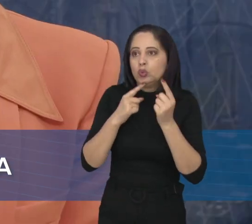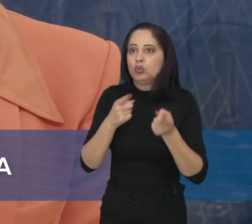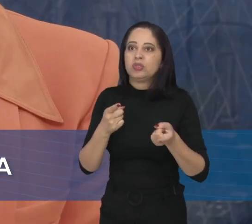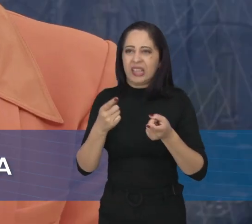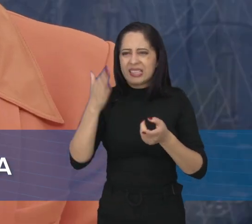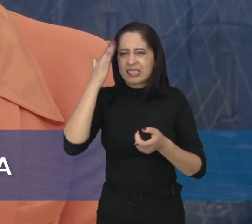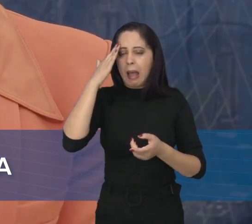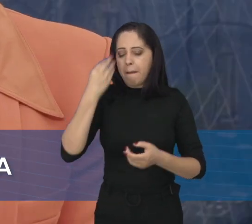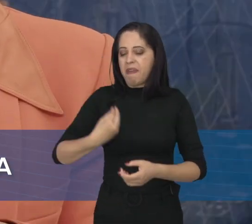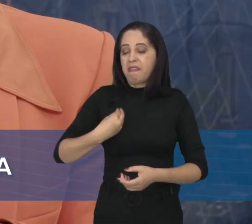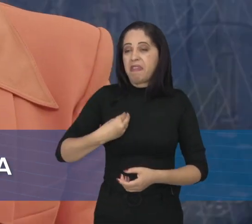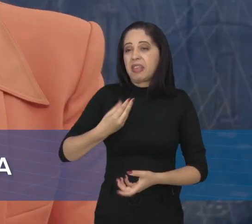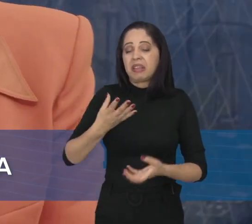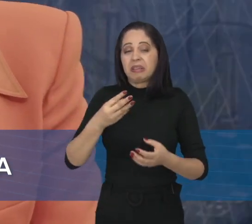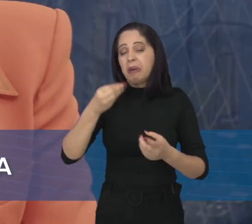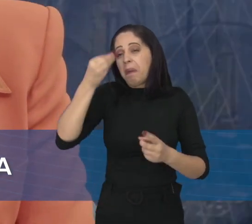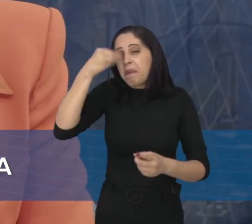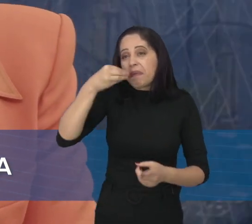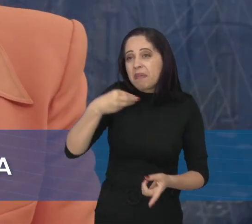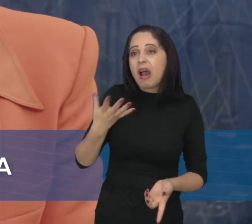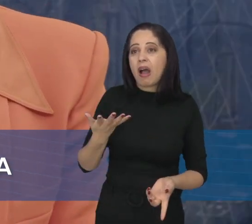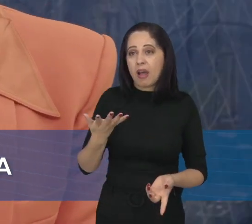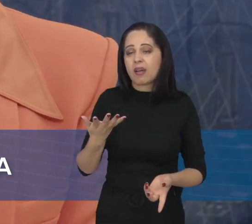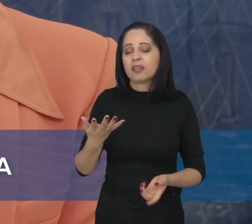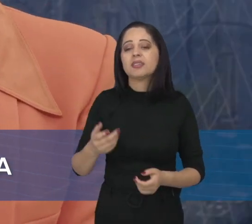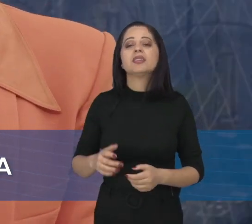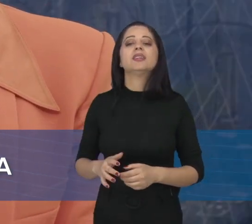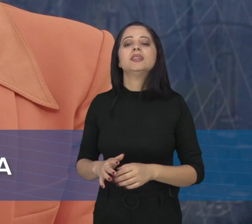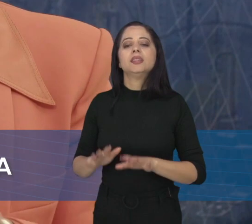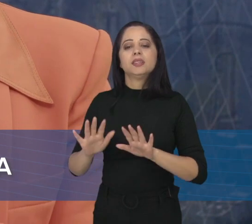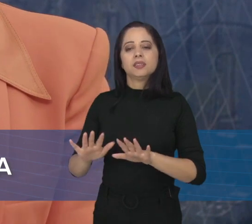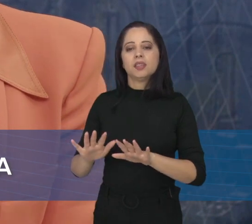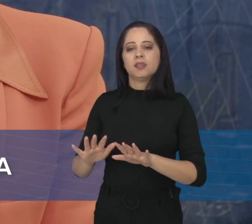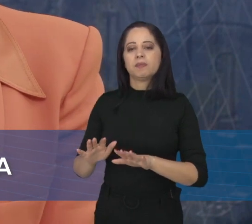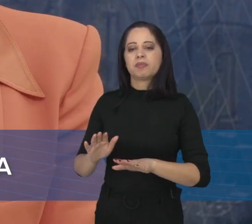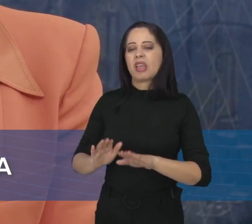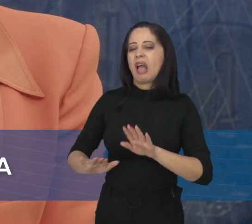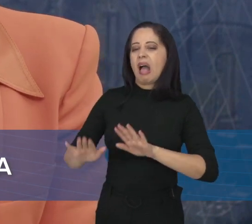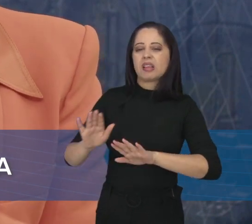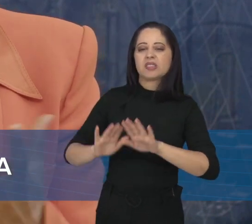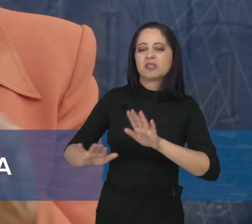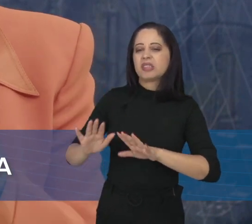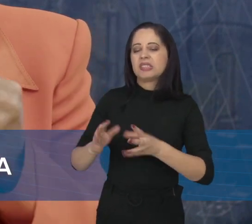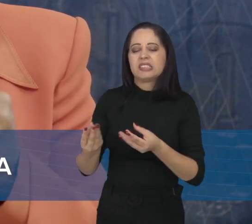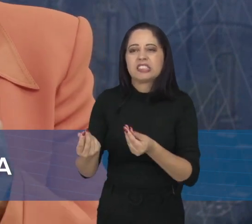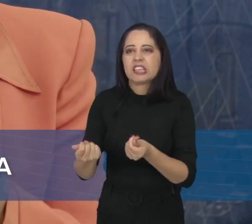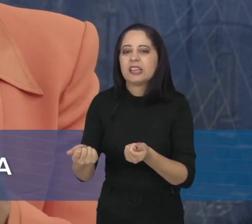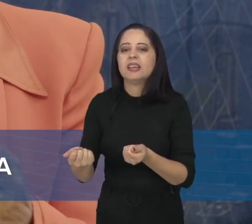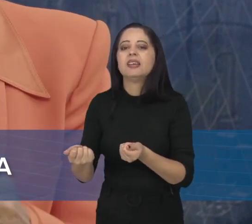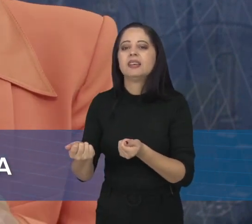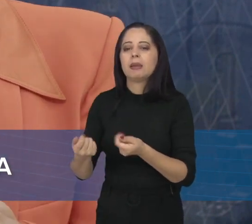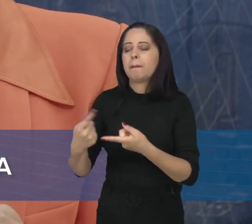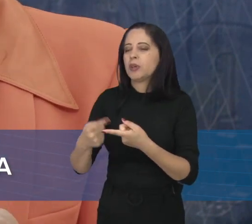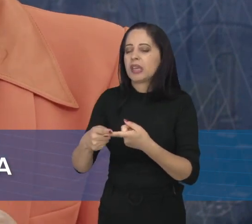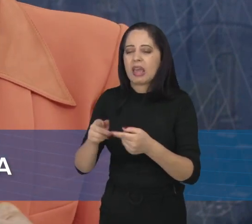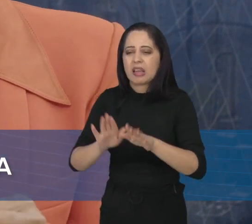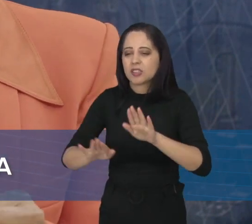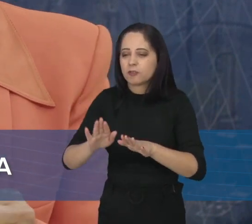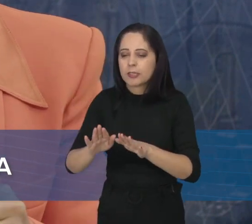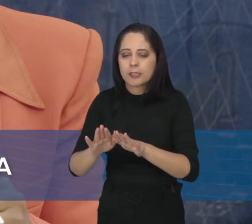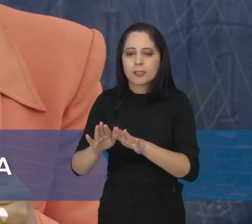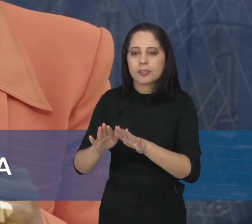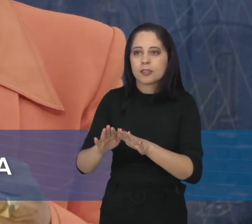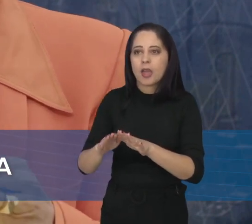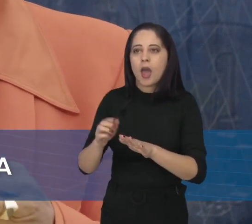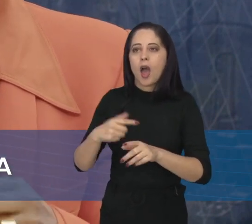de uma insegurança, na grande maioria das vezes, mesmo a gente não gosta de olhar, porque a gente vai por aquele caminho